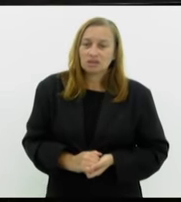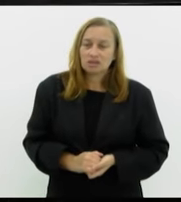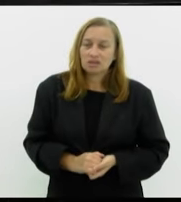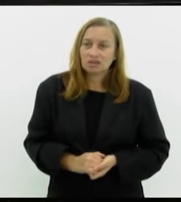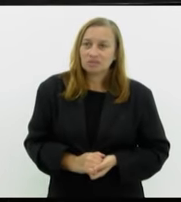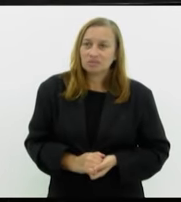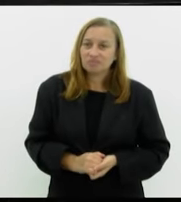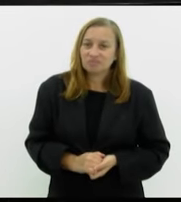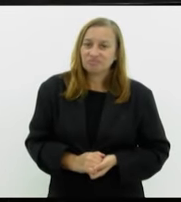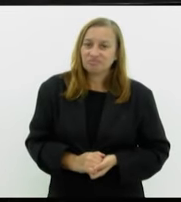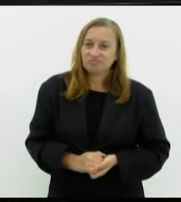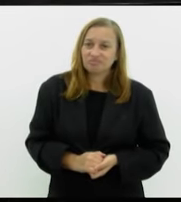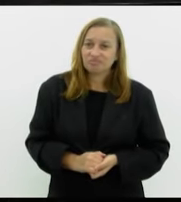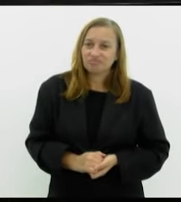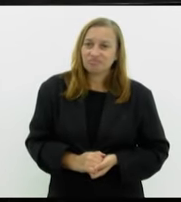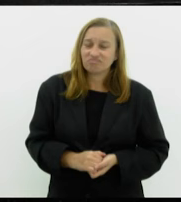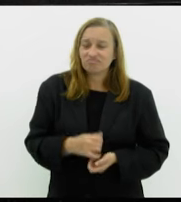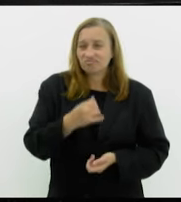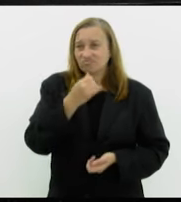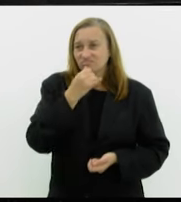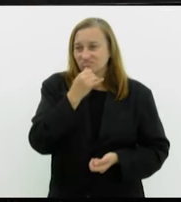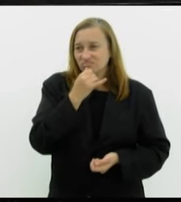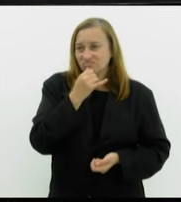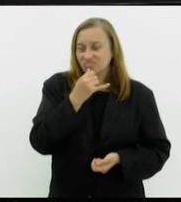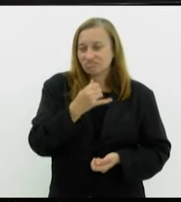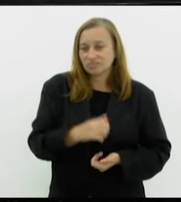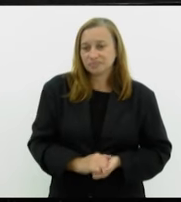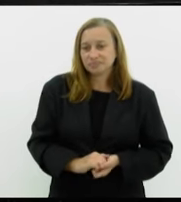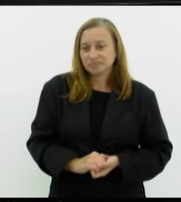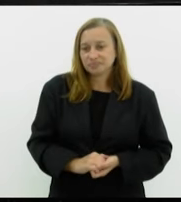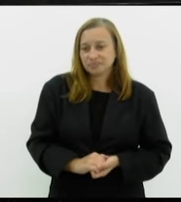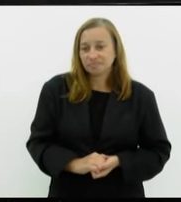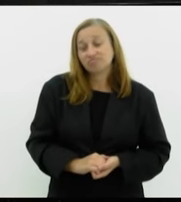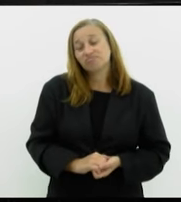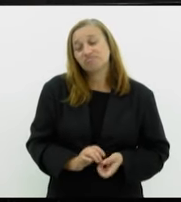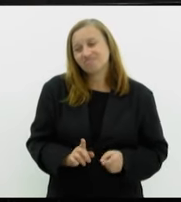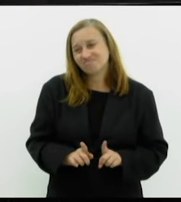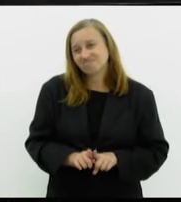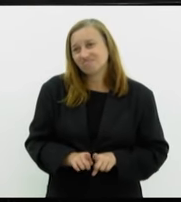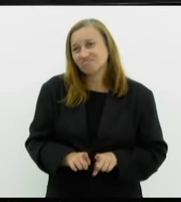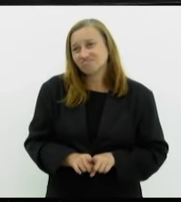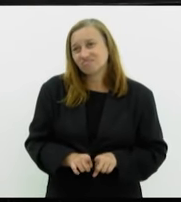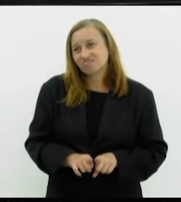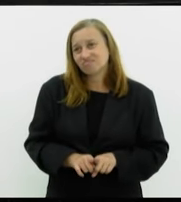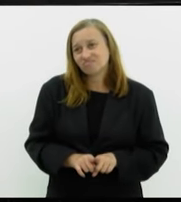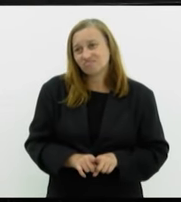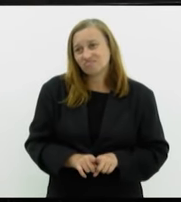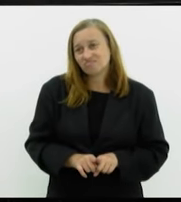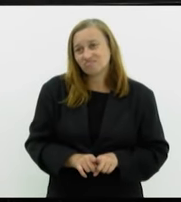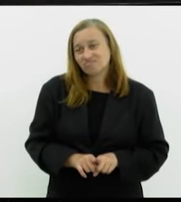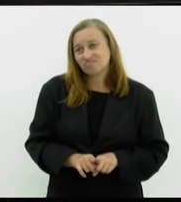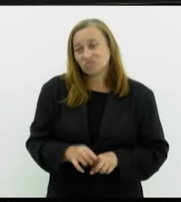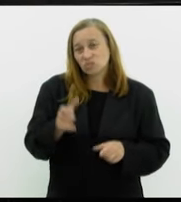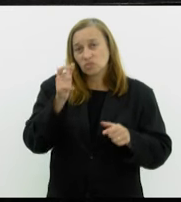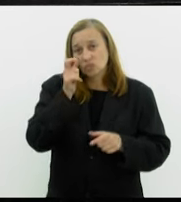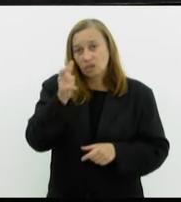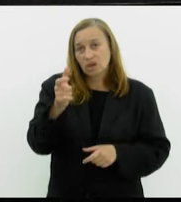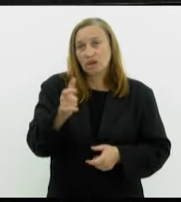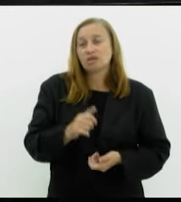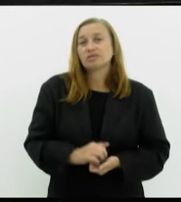algo assim muito chocante. E, ao mesmo tempo, uma alerta